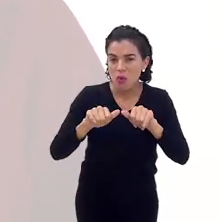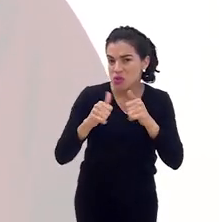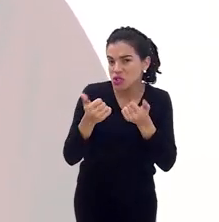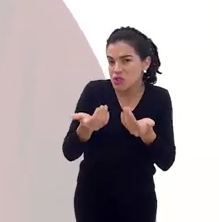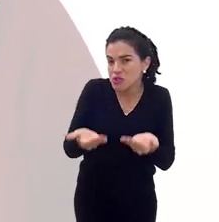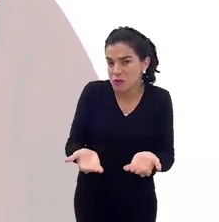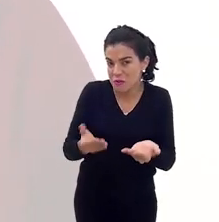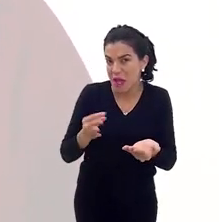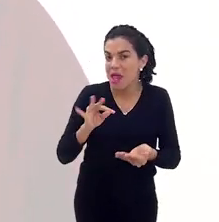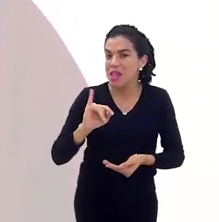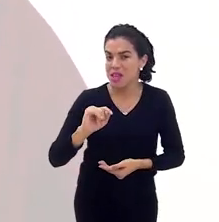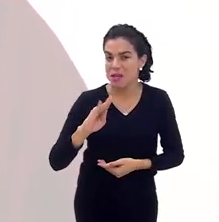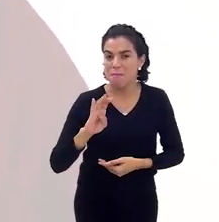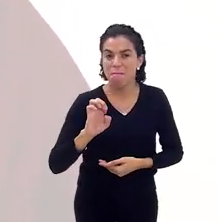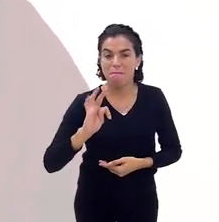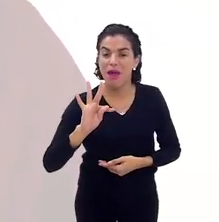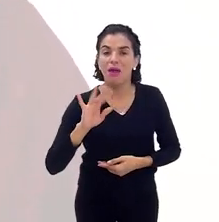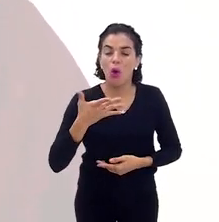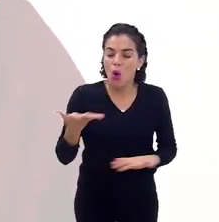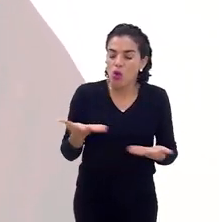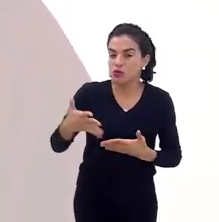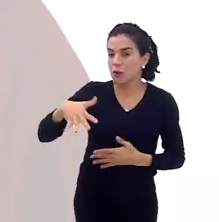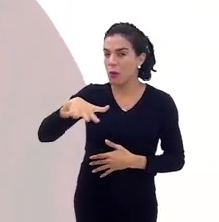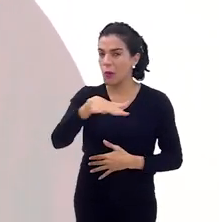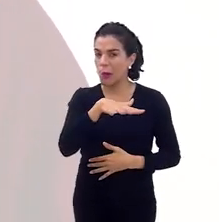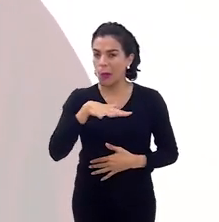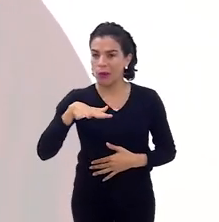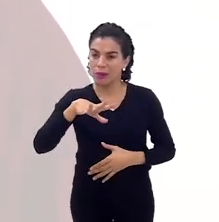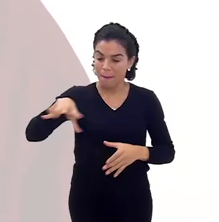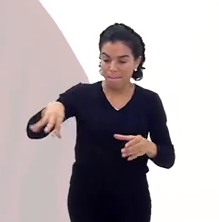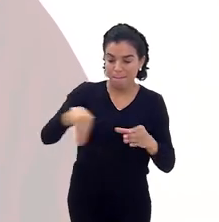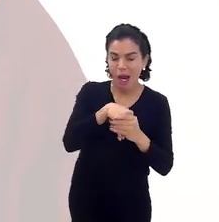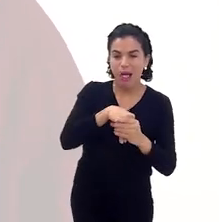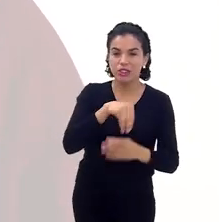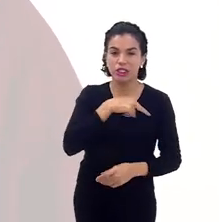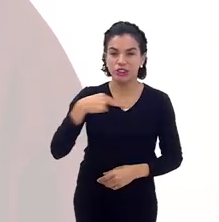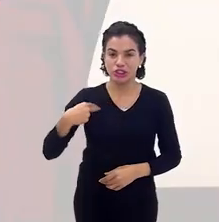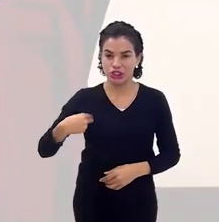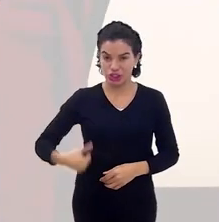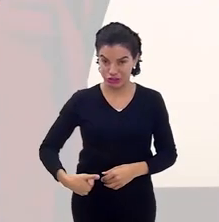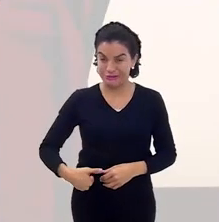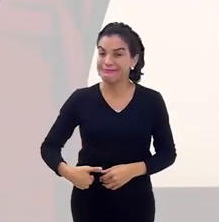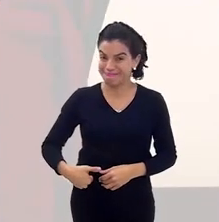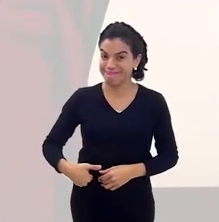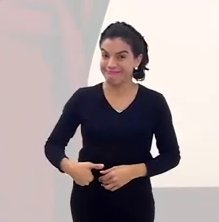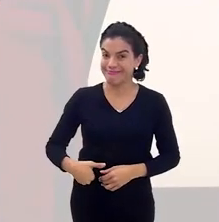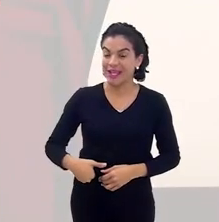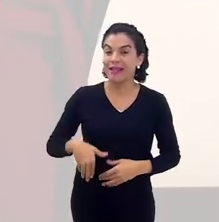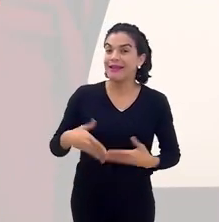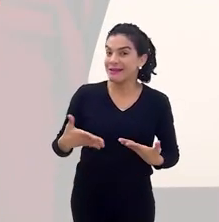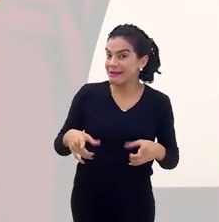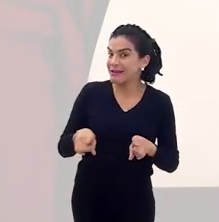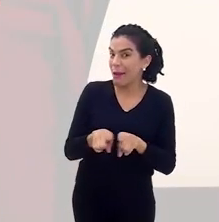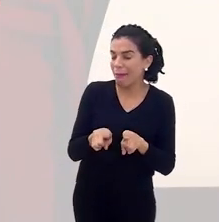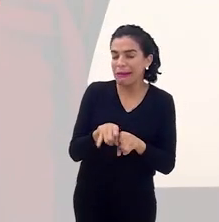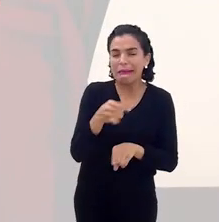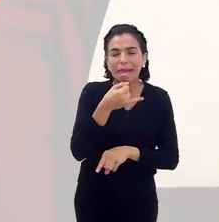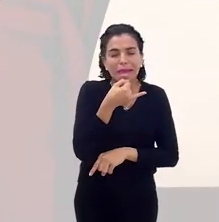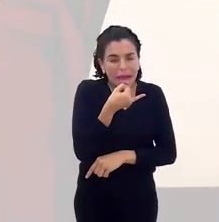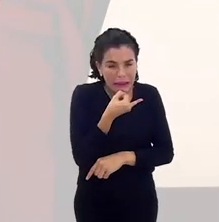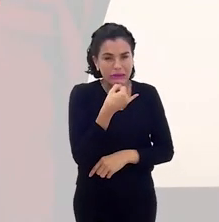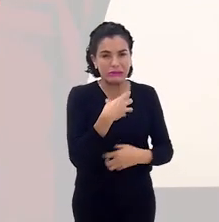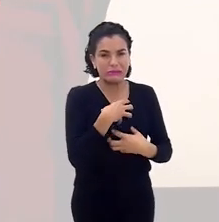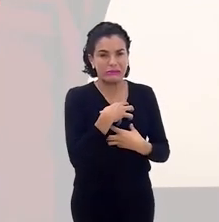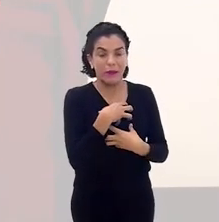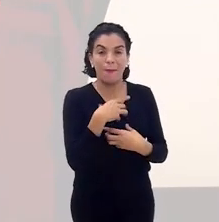tem, né, uma condição hoje que hoje faz parte da China. Certo. Né? E, inclusive, é